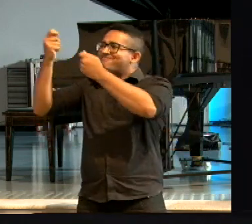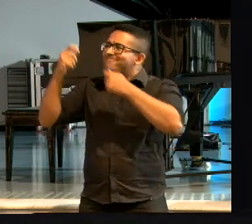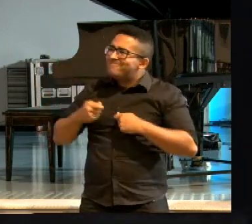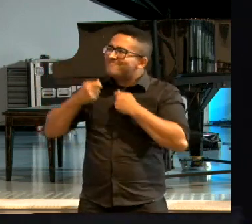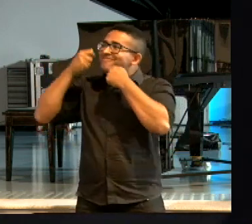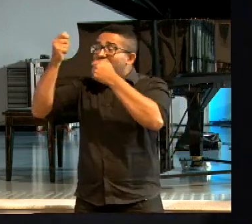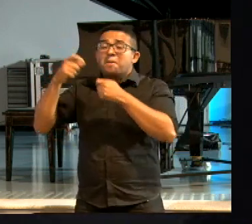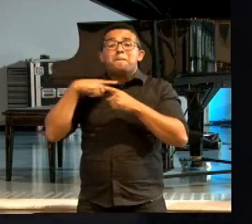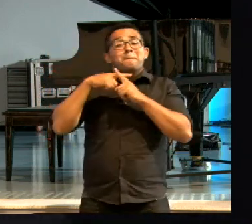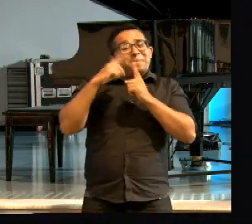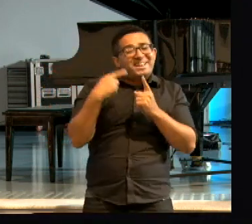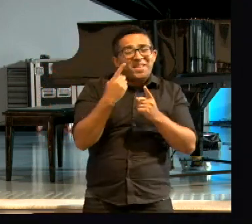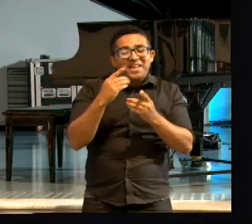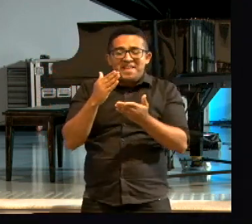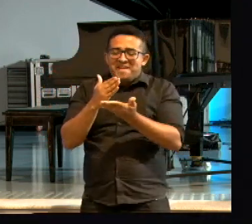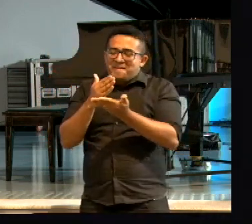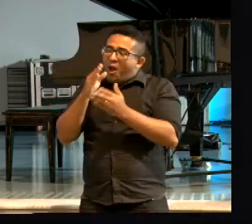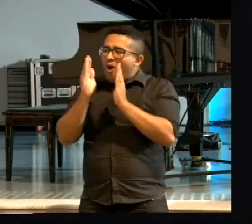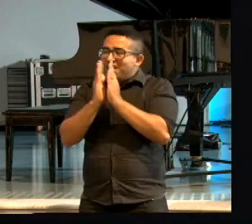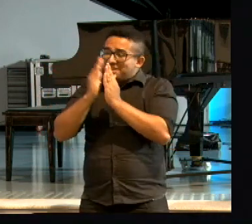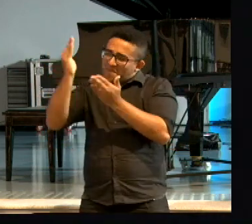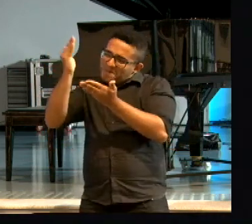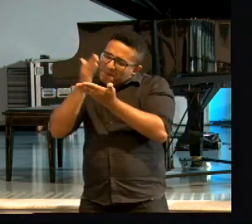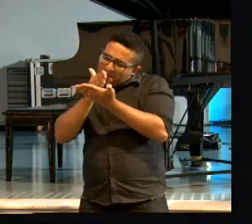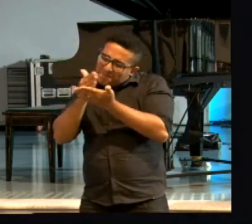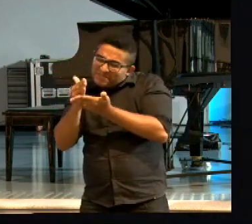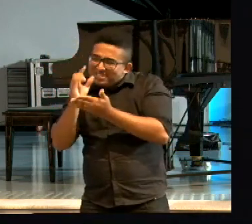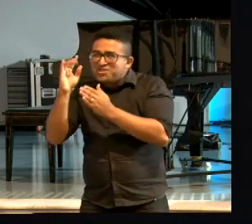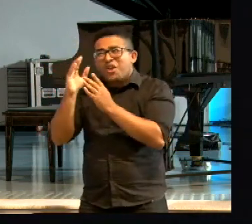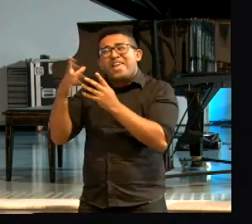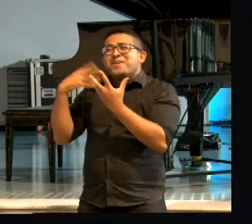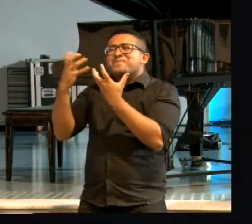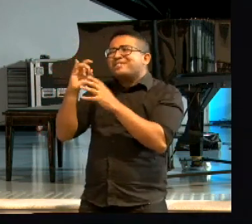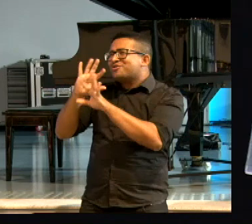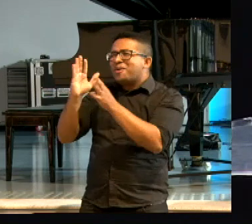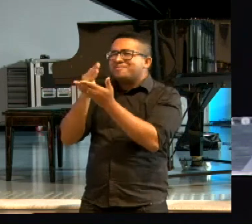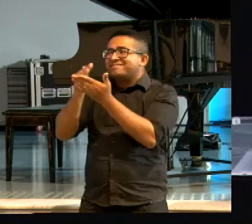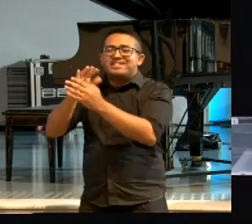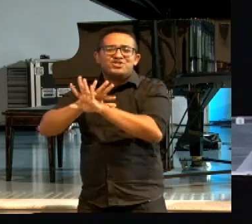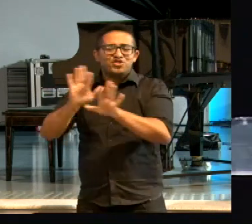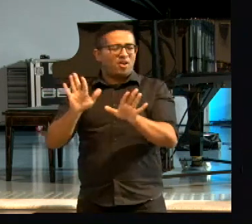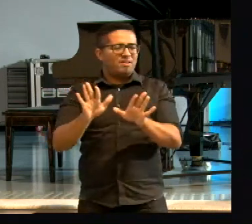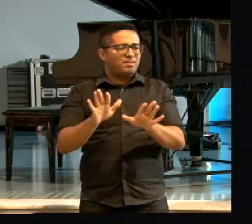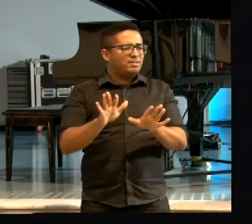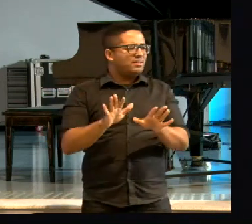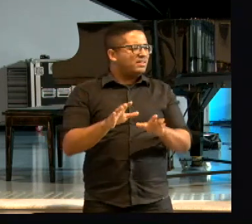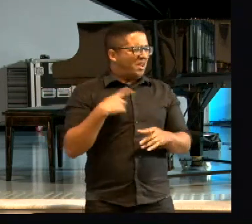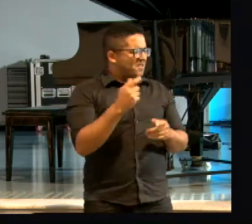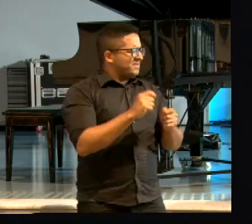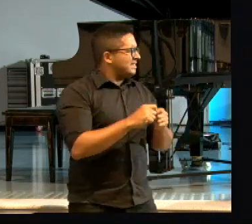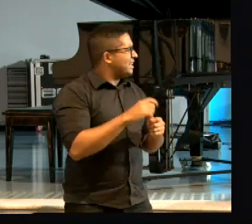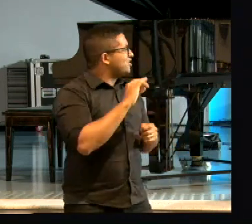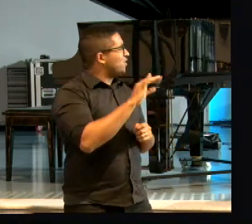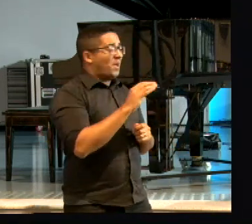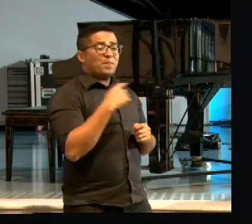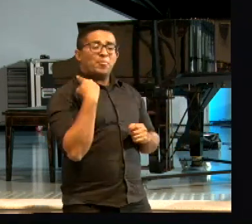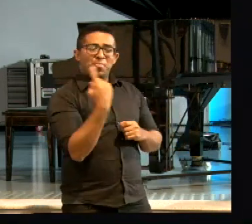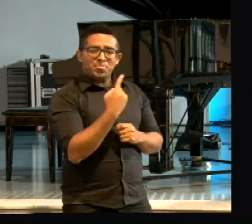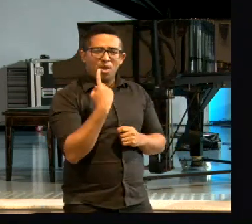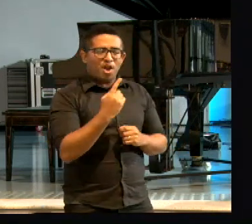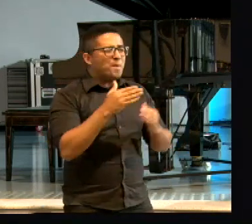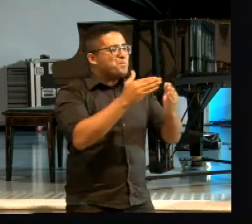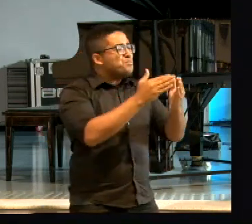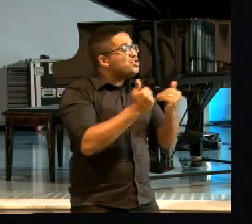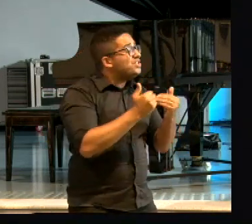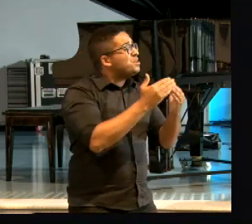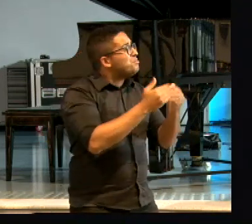conseguimos limitar a oração apenas naquilo que nos parecia ser interessante. E nós fizemos a oração somente o meio através do qual nós conseguimos